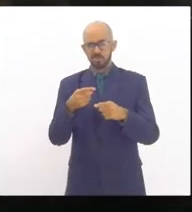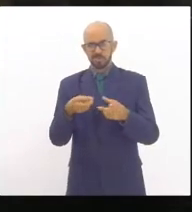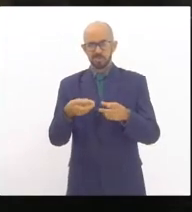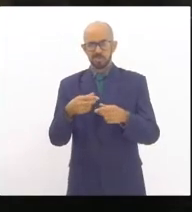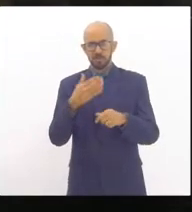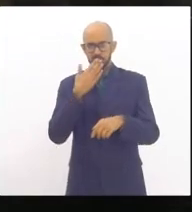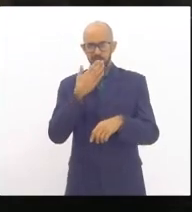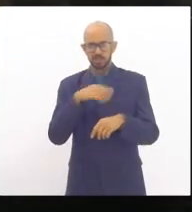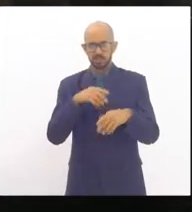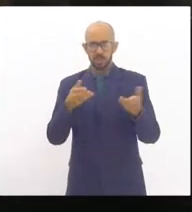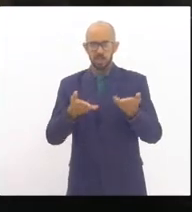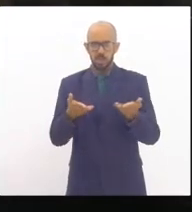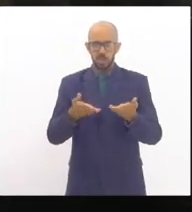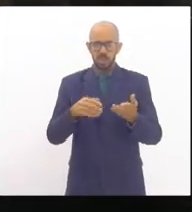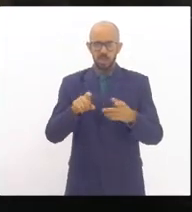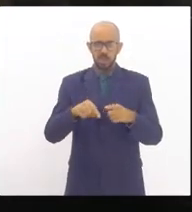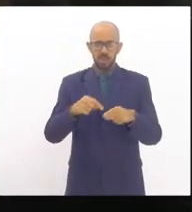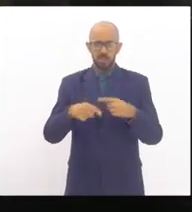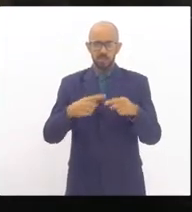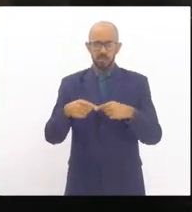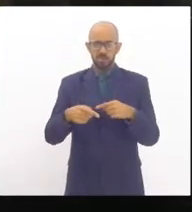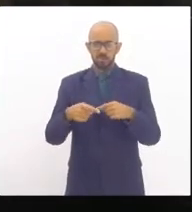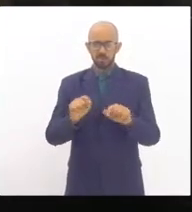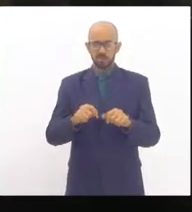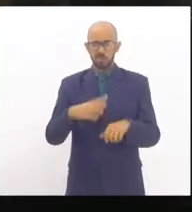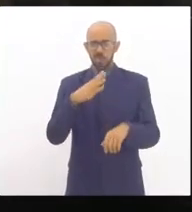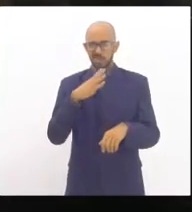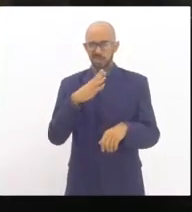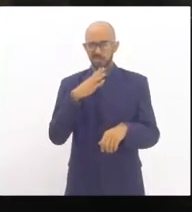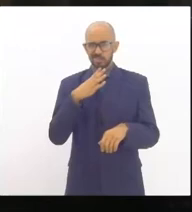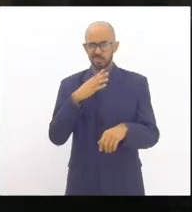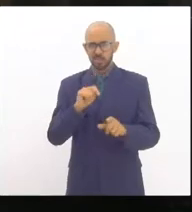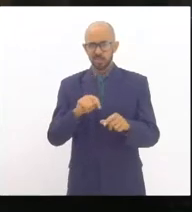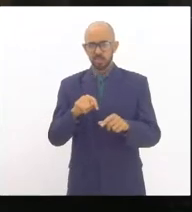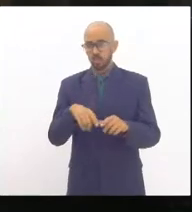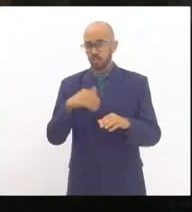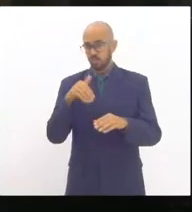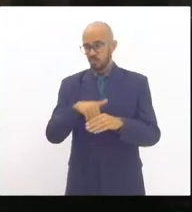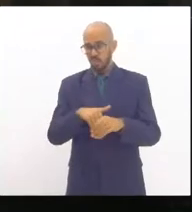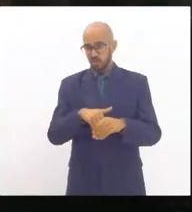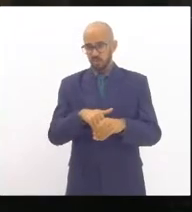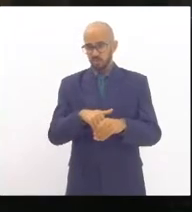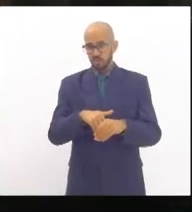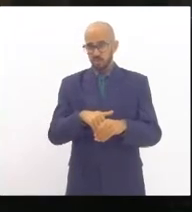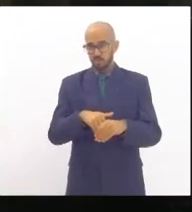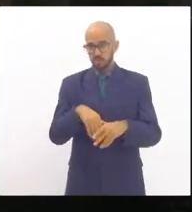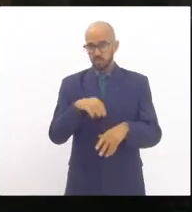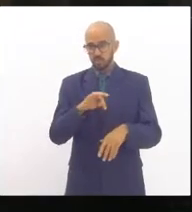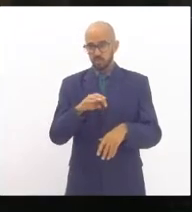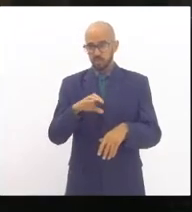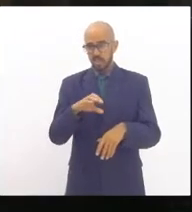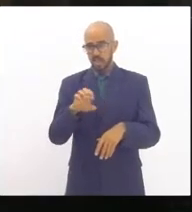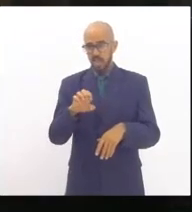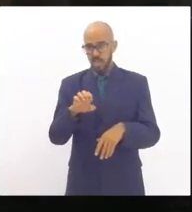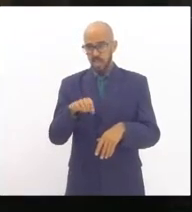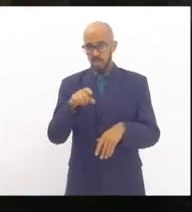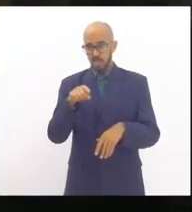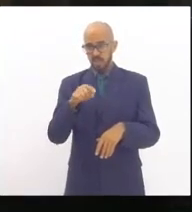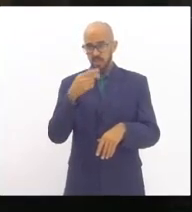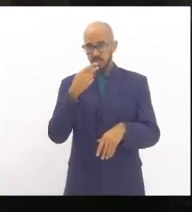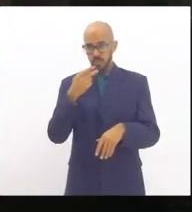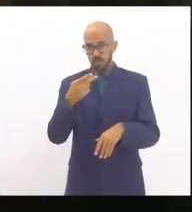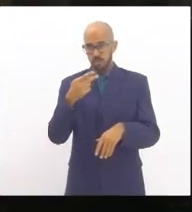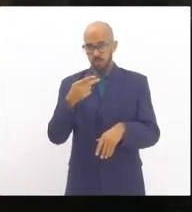está pedindo é após o conhecimento do voto do tribunal de contas que se manifestou